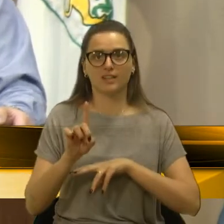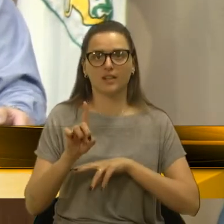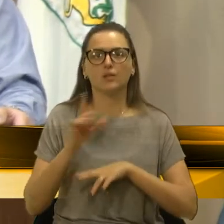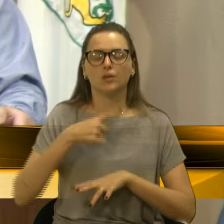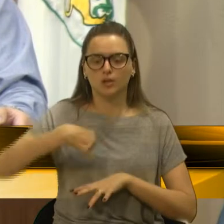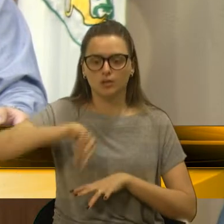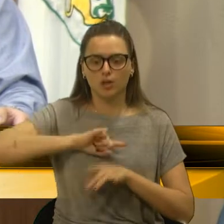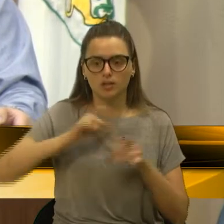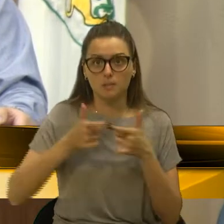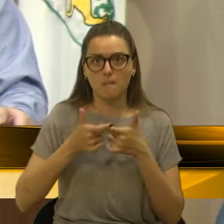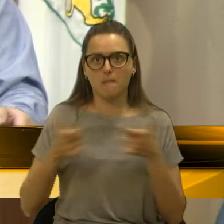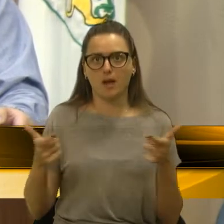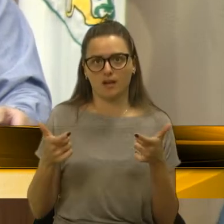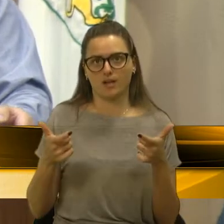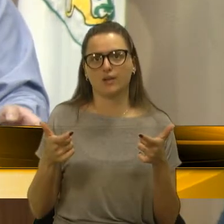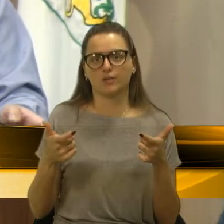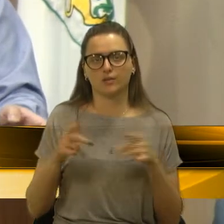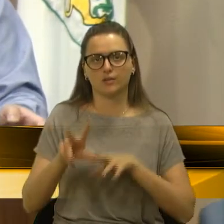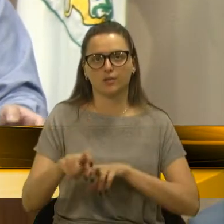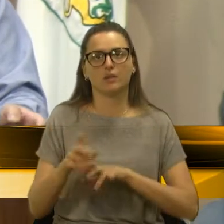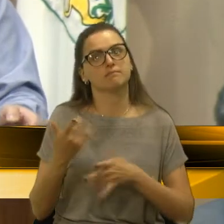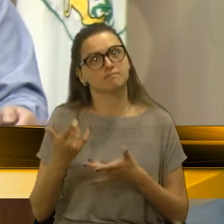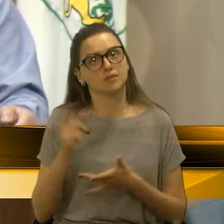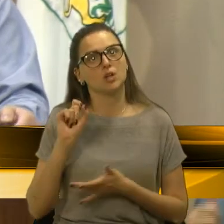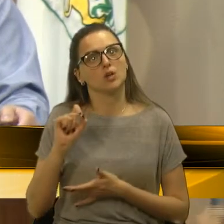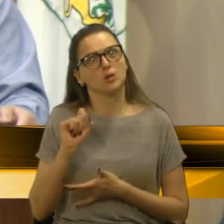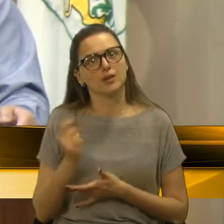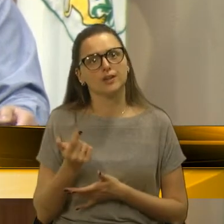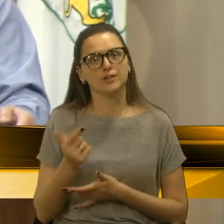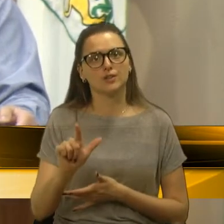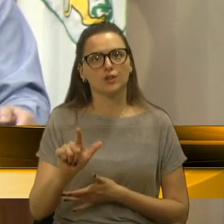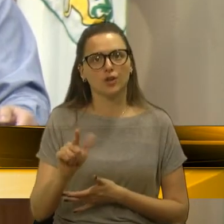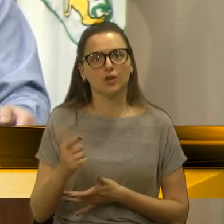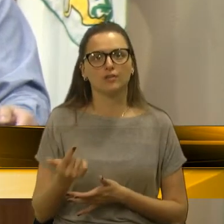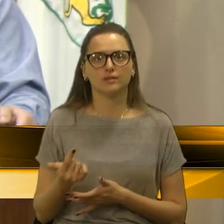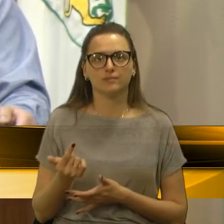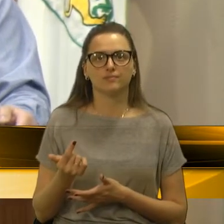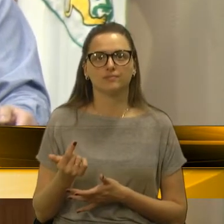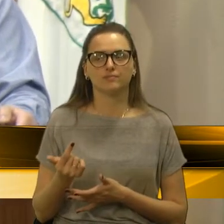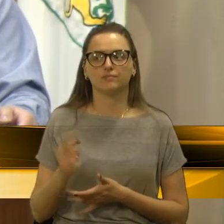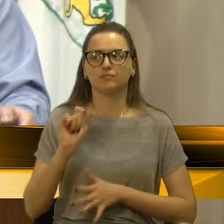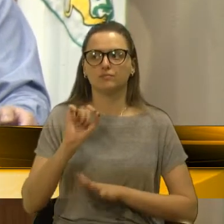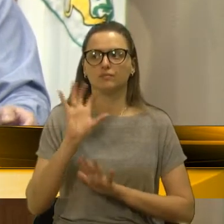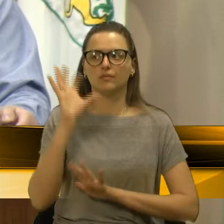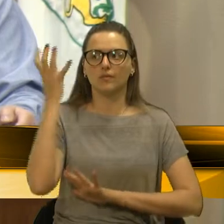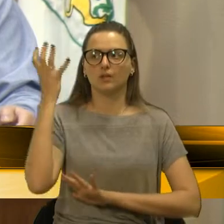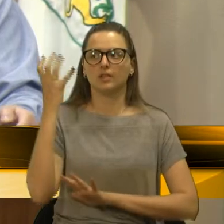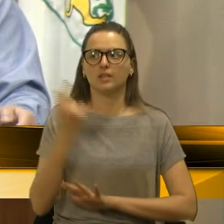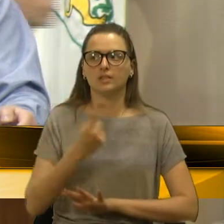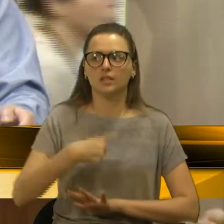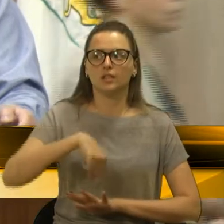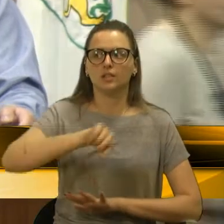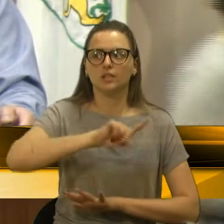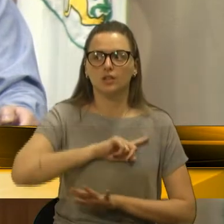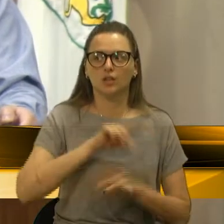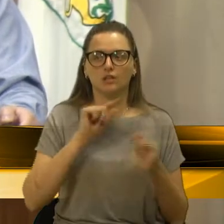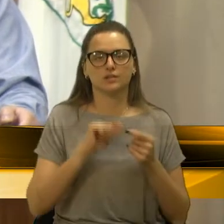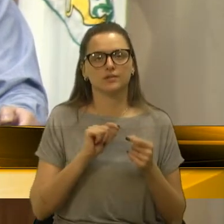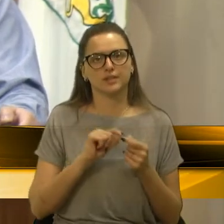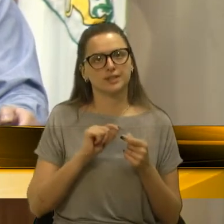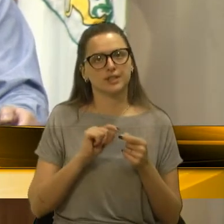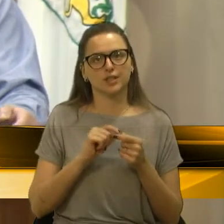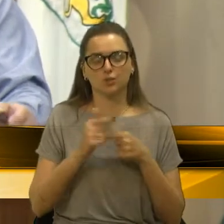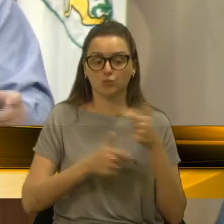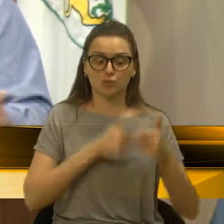Ampliamos. E aí, a boca pequena, mais uma vez, fica a impressão de que estamos fazendo um